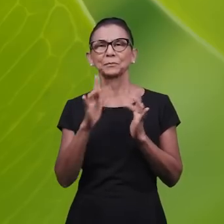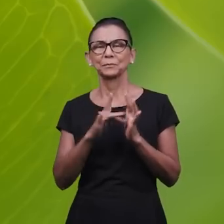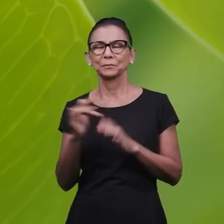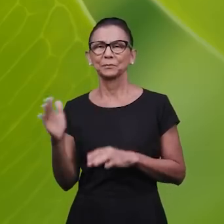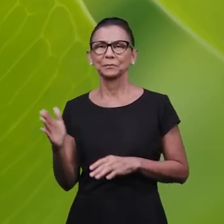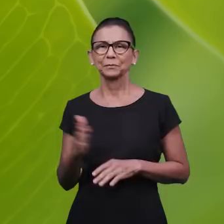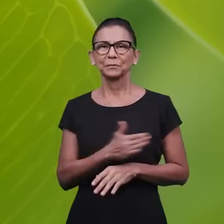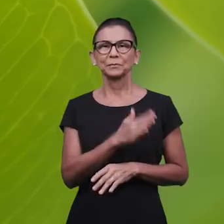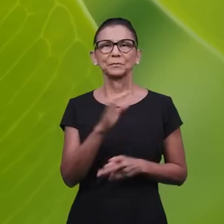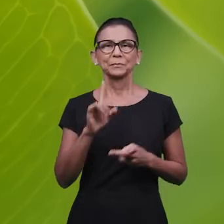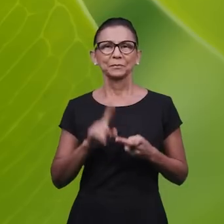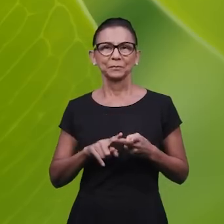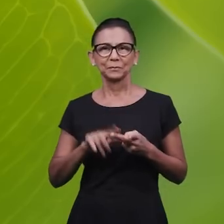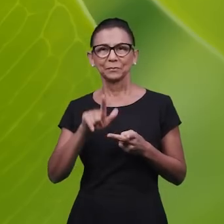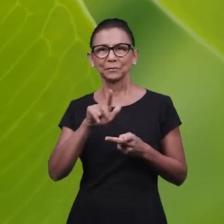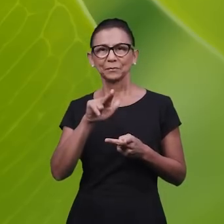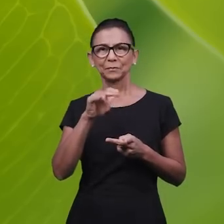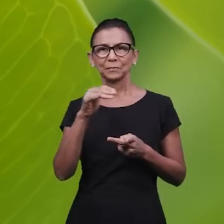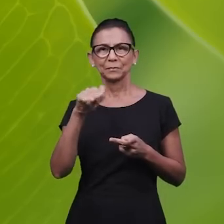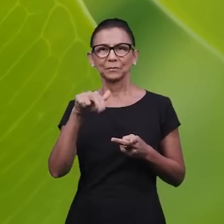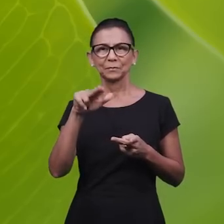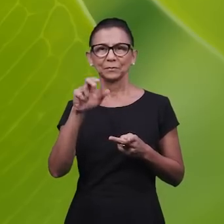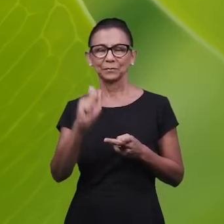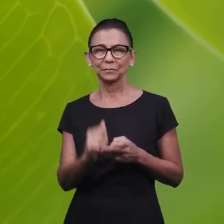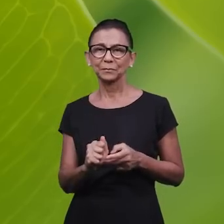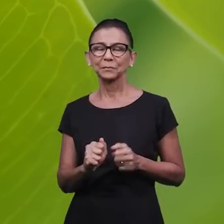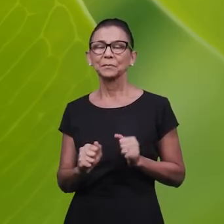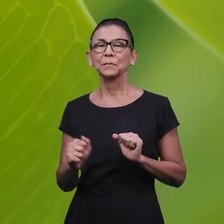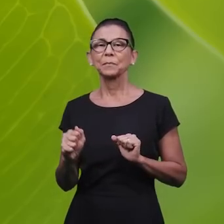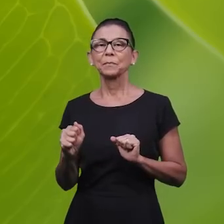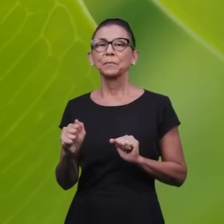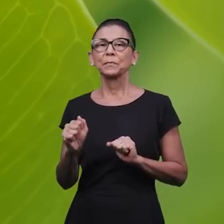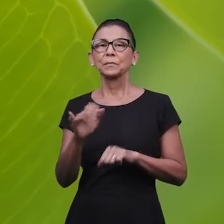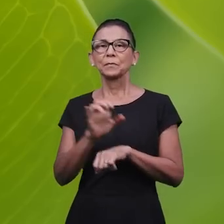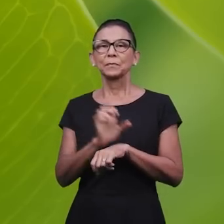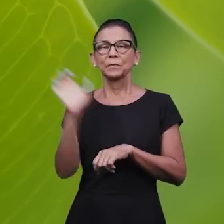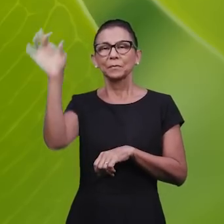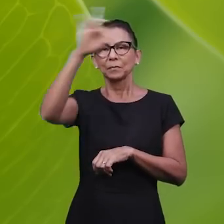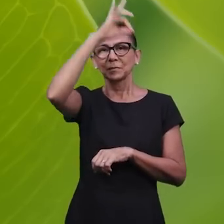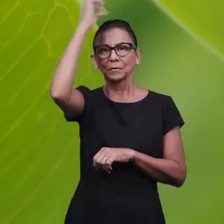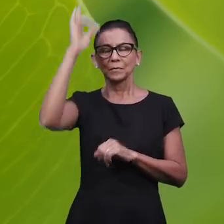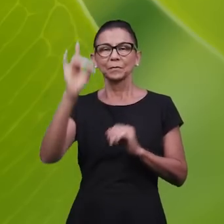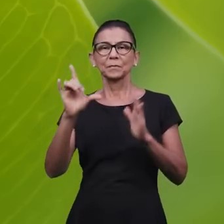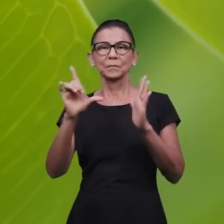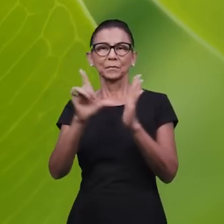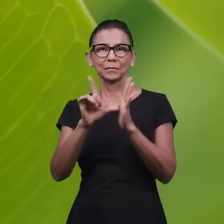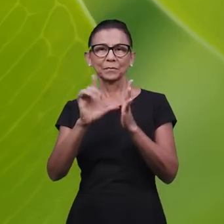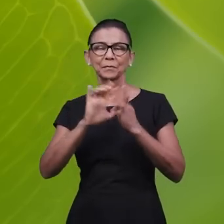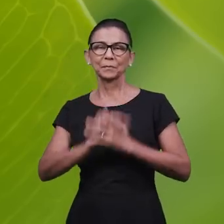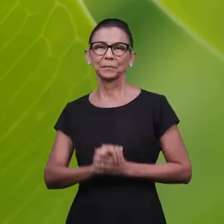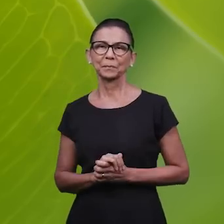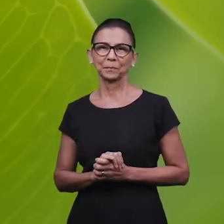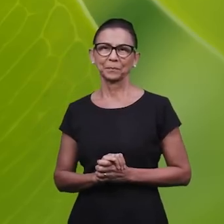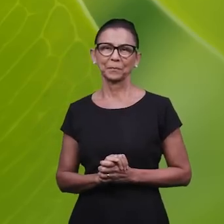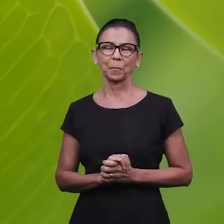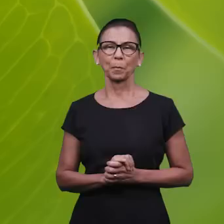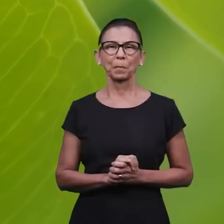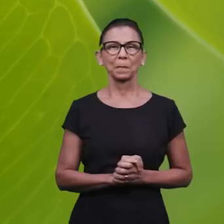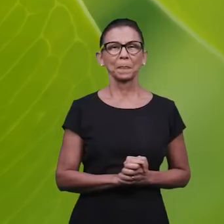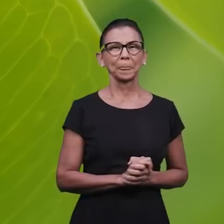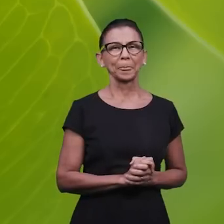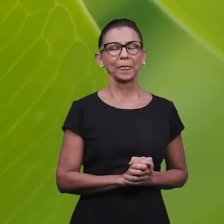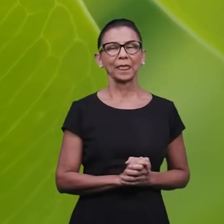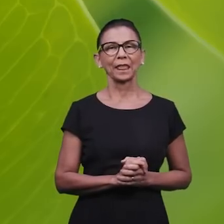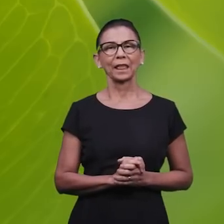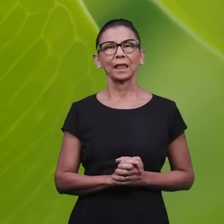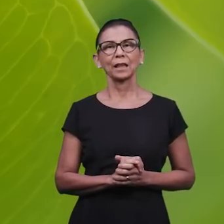Paz, Senhor, irmãos, me chamo Luciano, sou de Linhares, da Igreja de Conceição, do Ministério do Pastor Alex Demo. Estou aqui para agradecer